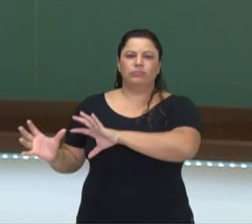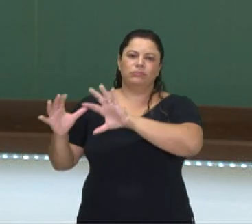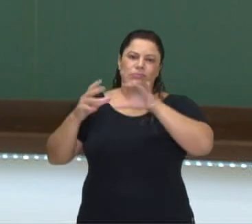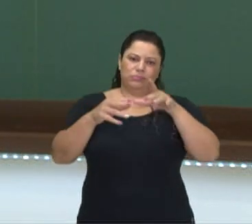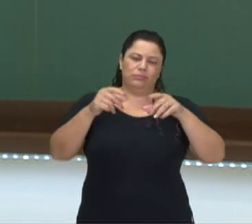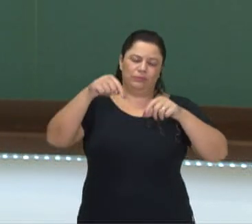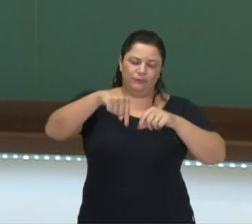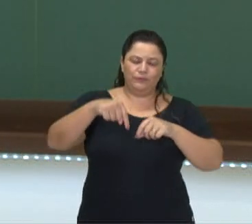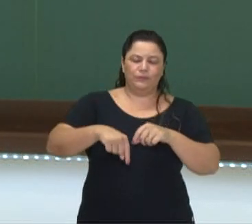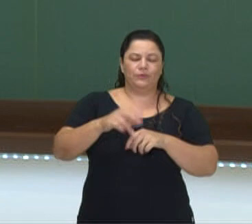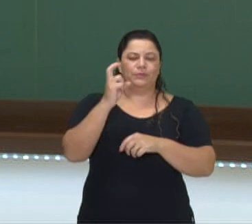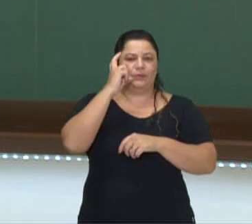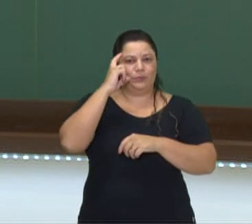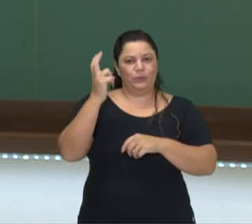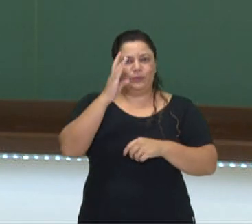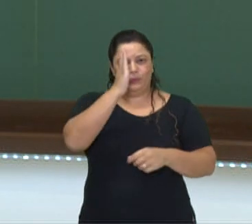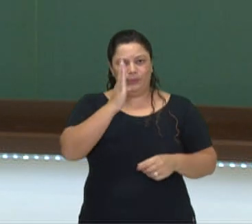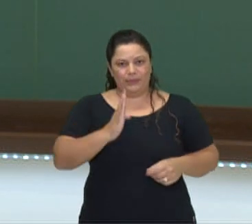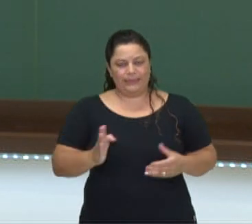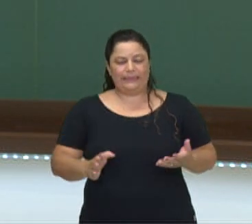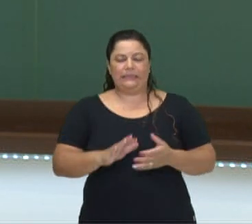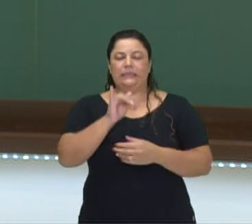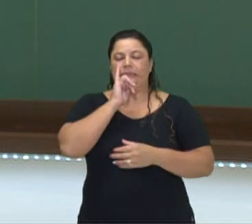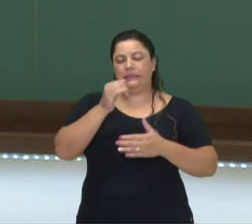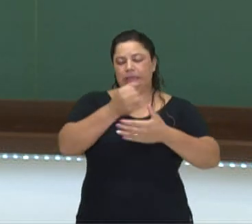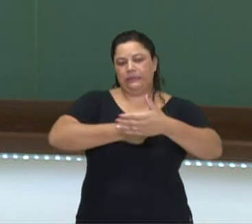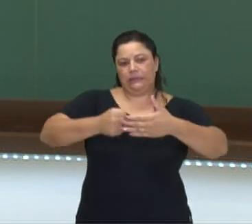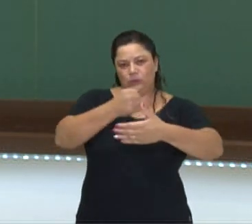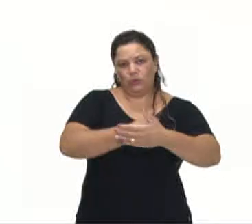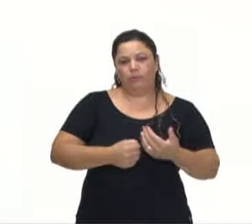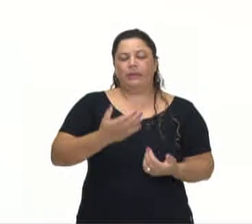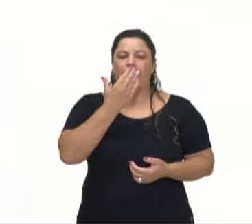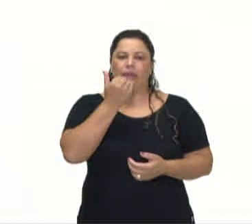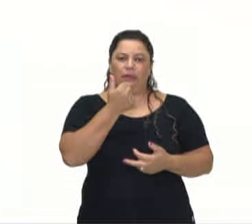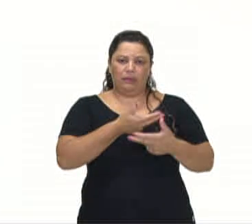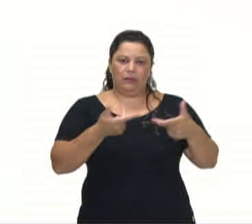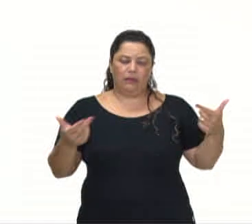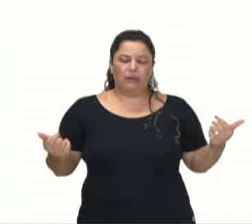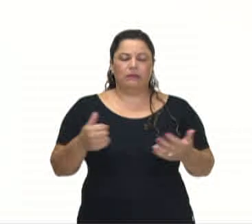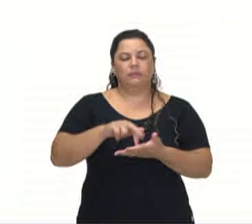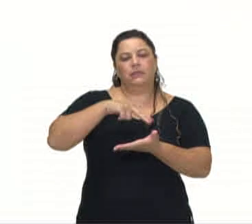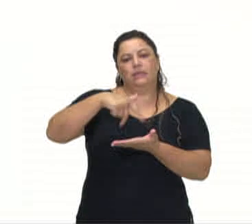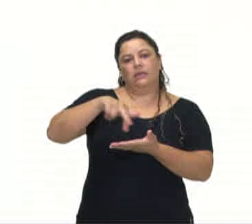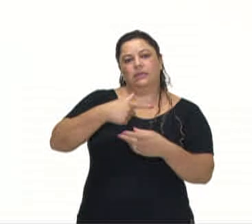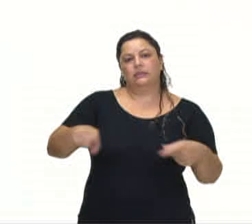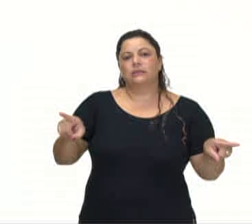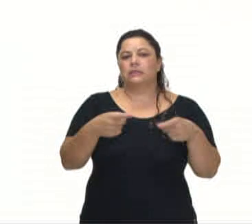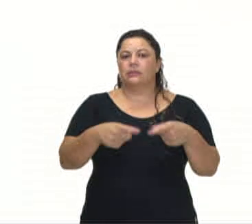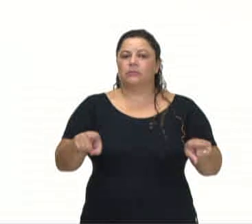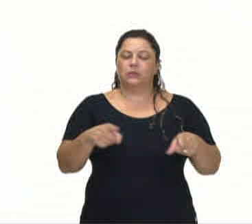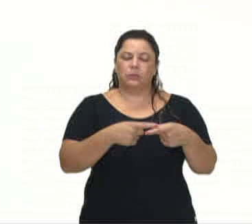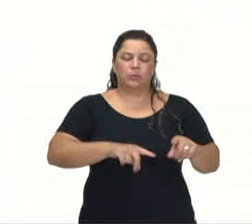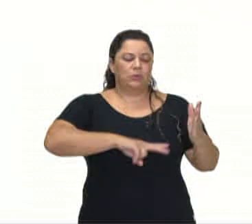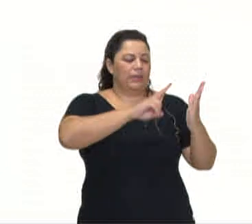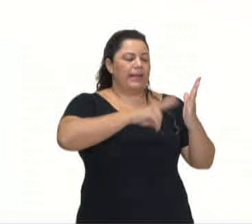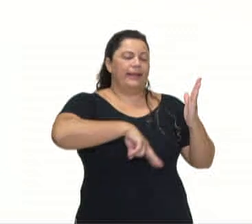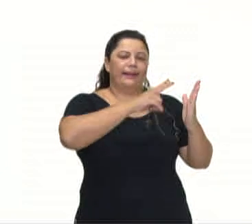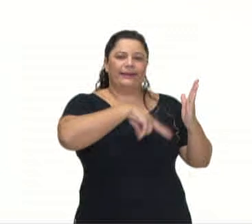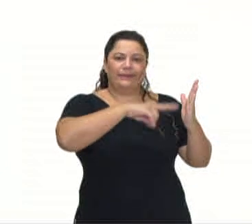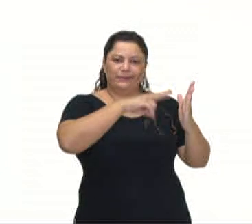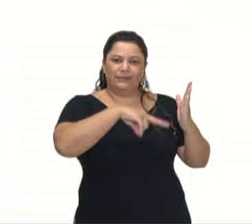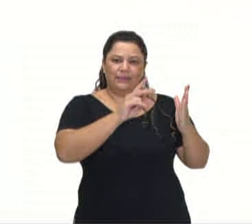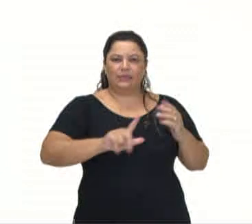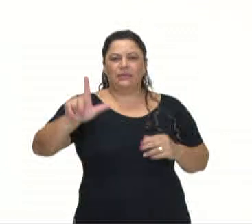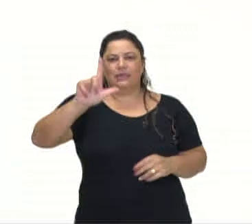brasileira. Aí nós colocamos na comida, na alimentação, nas danças, na música, na literatura,